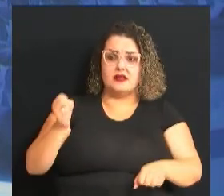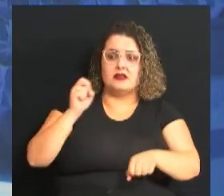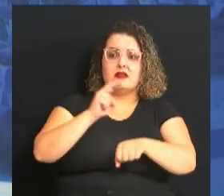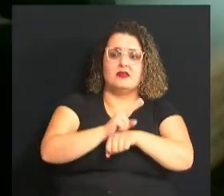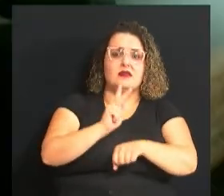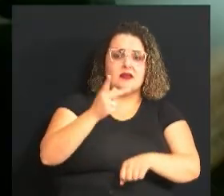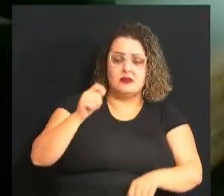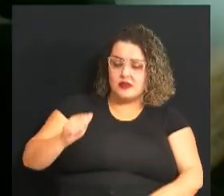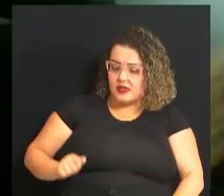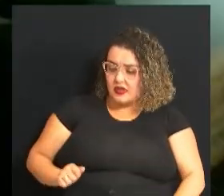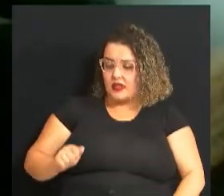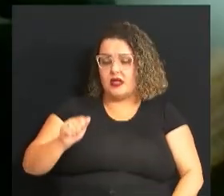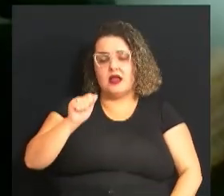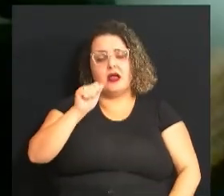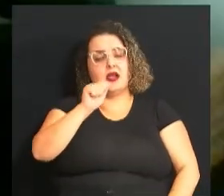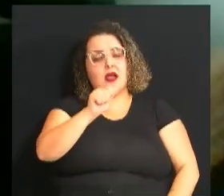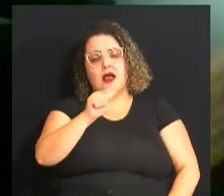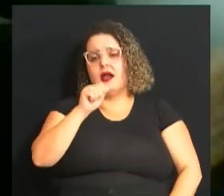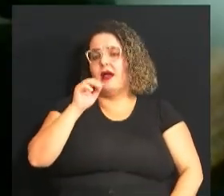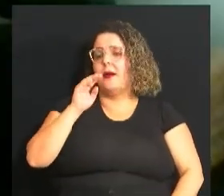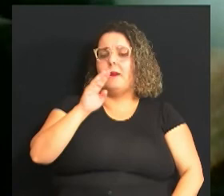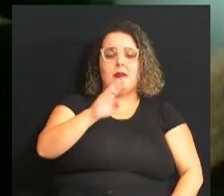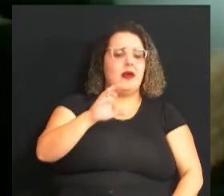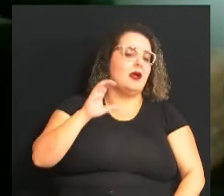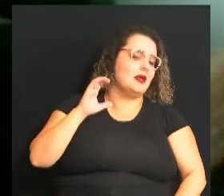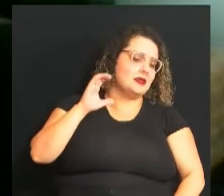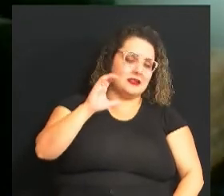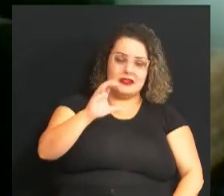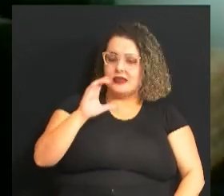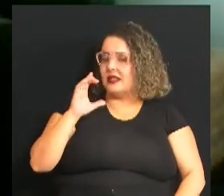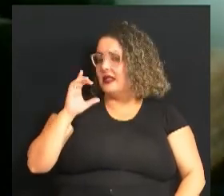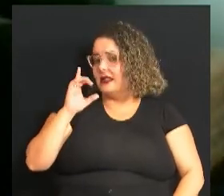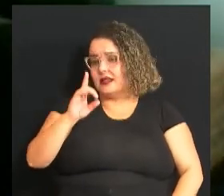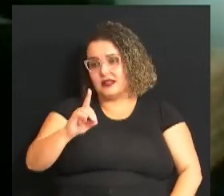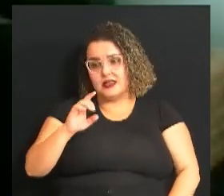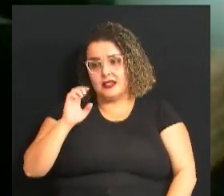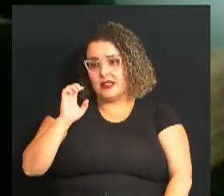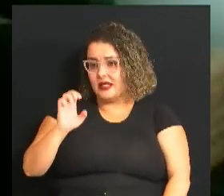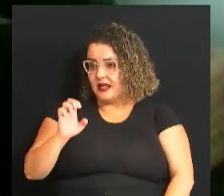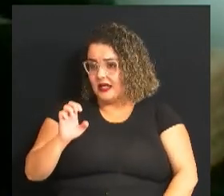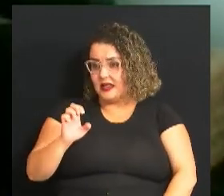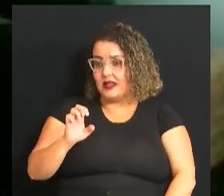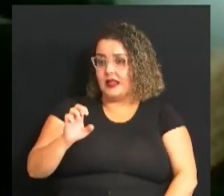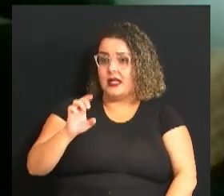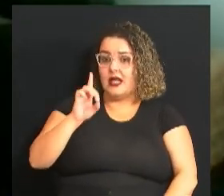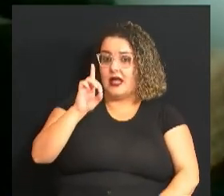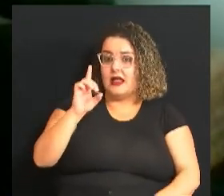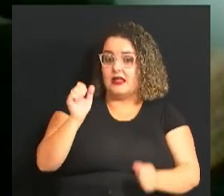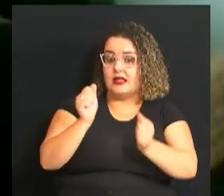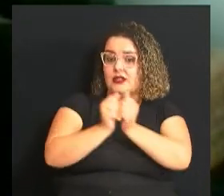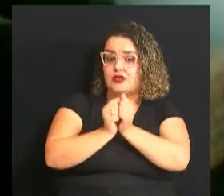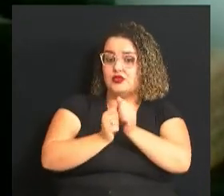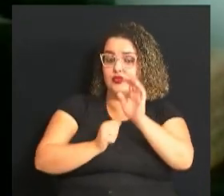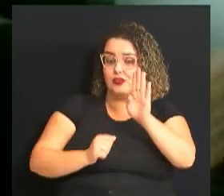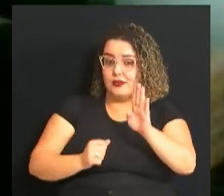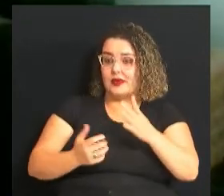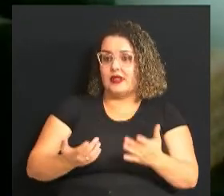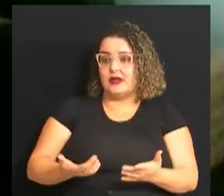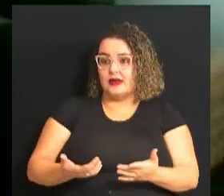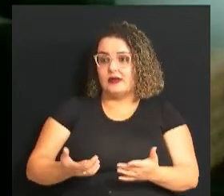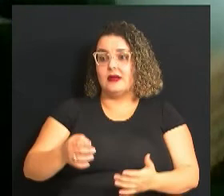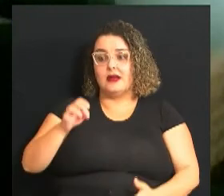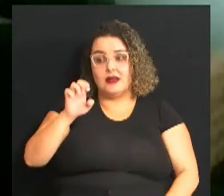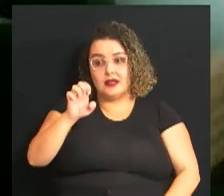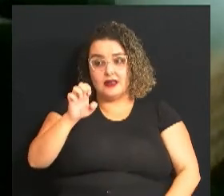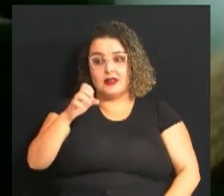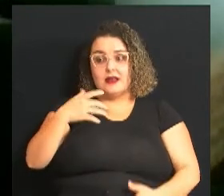vírus da hepatite B, o vírus da hepatite C, o vírus da hepatite D, que a D normalmente está associada com a B, o vírus da hepatite E.